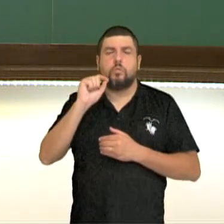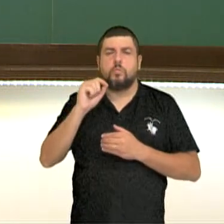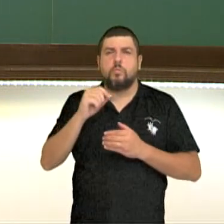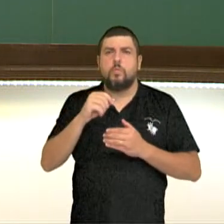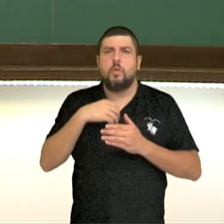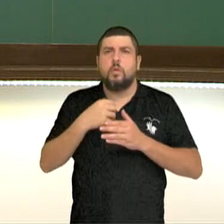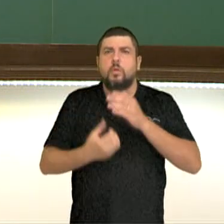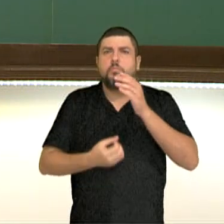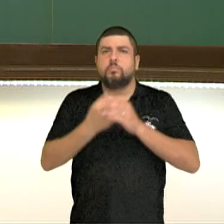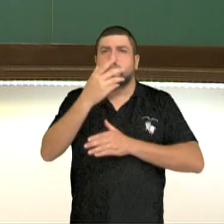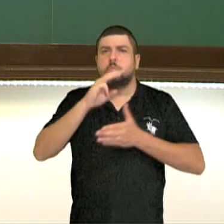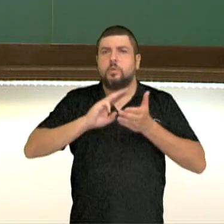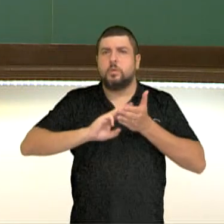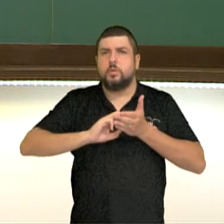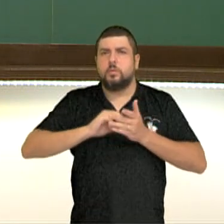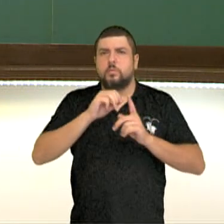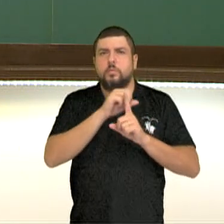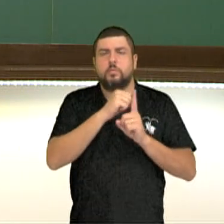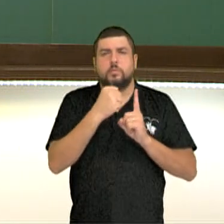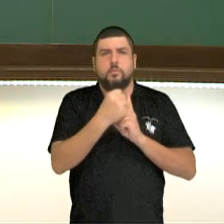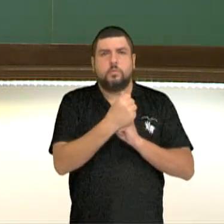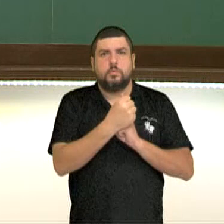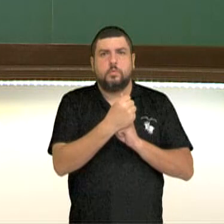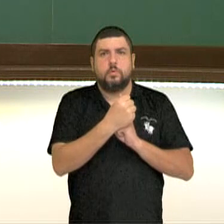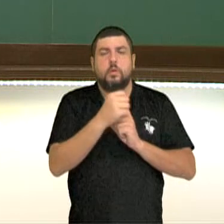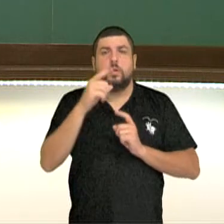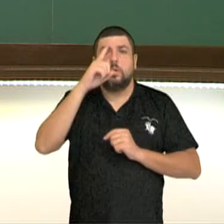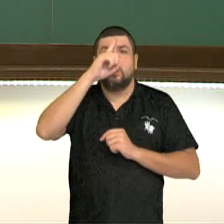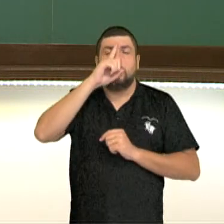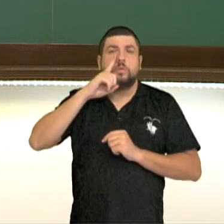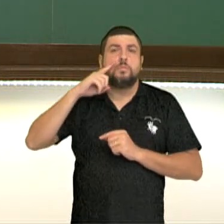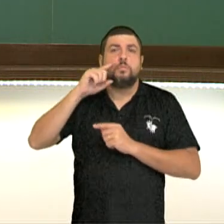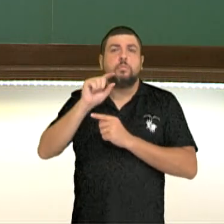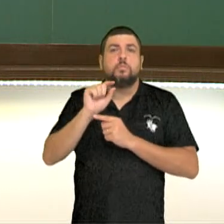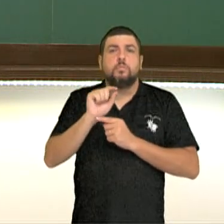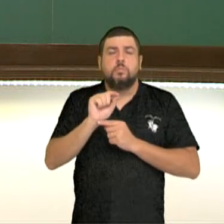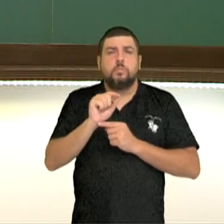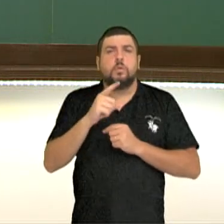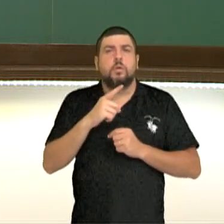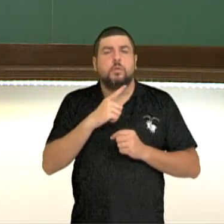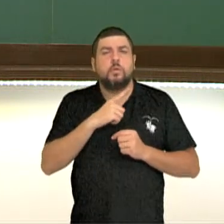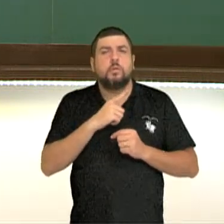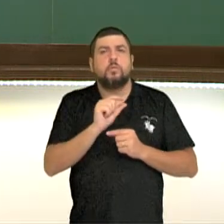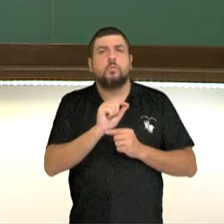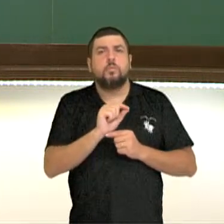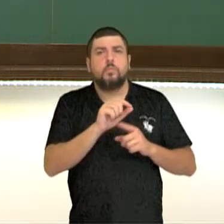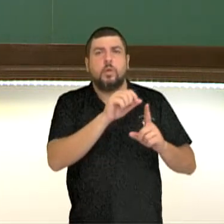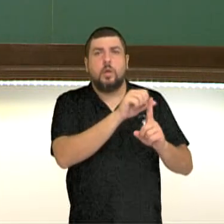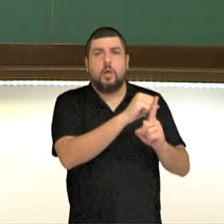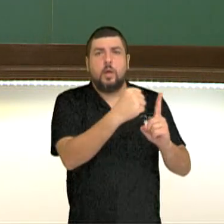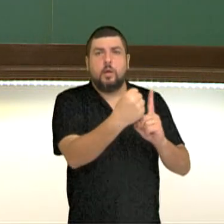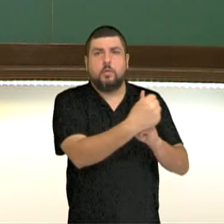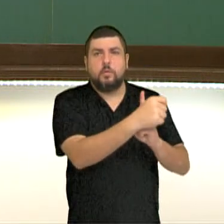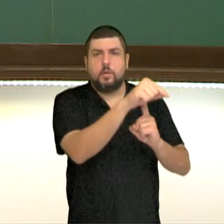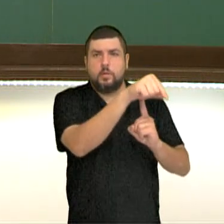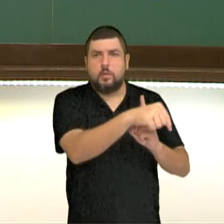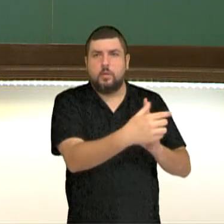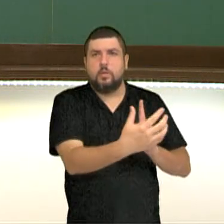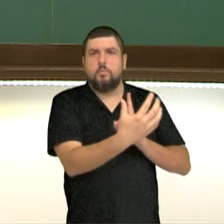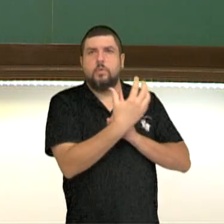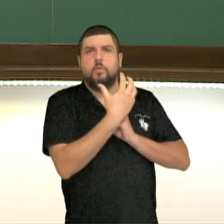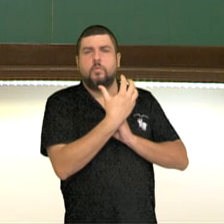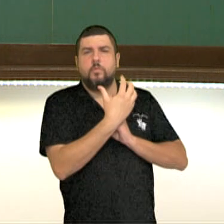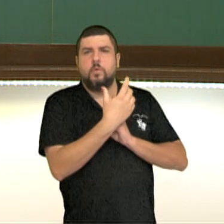grande método sociológico. Né, ele parte de um princípio muito interessante. Né, é a sociedade que influencia o indivíduo, não